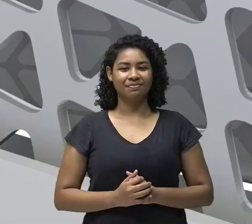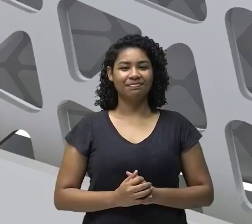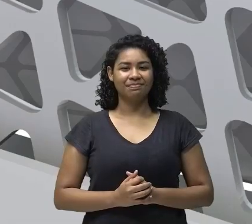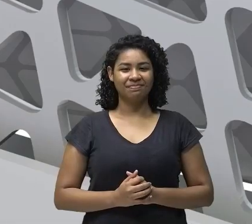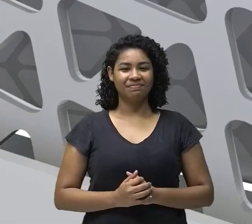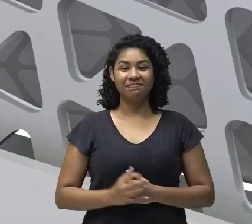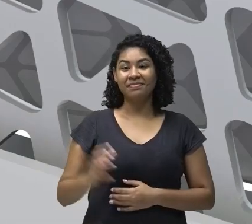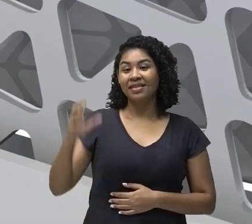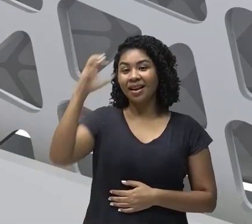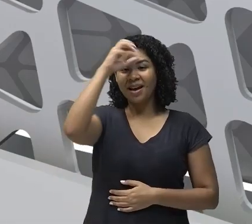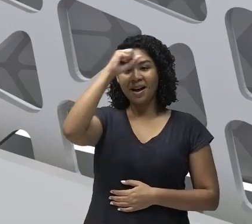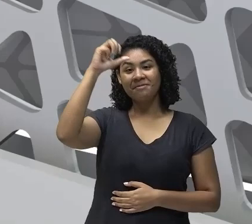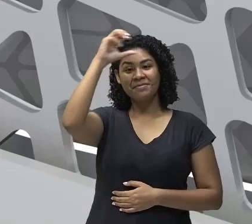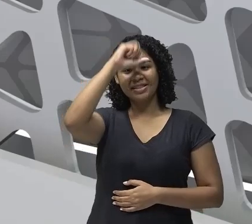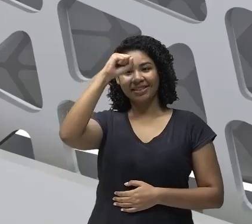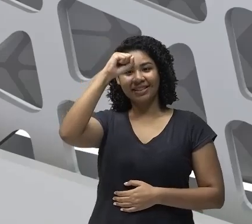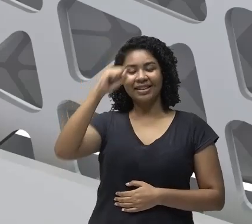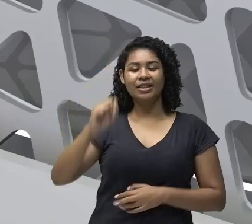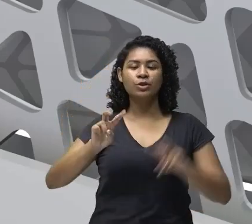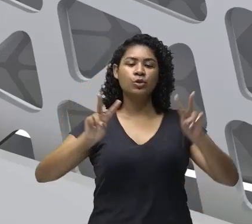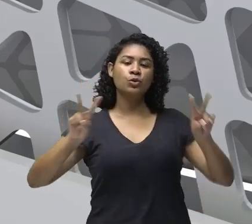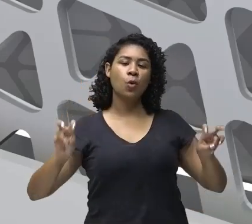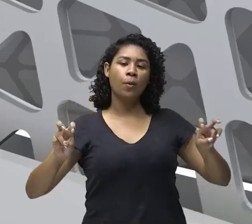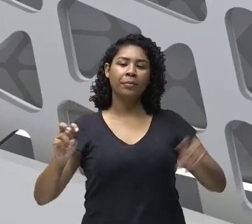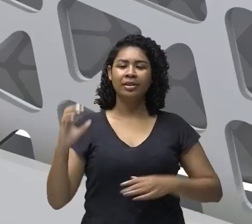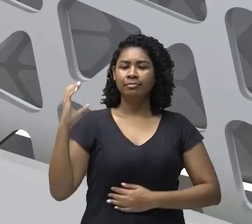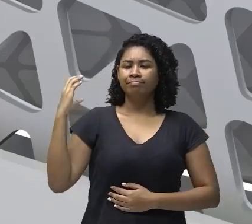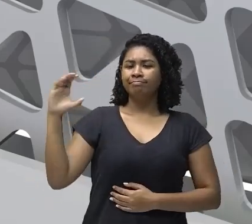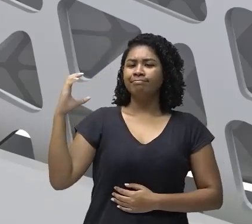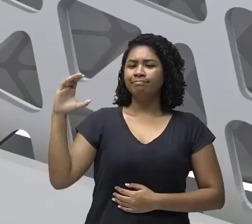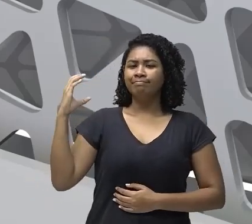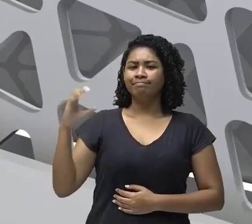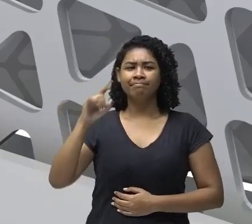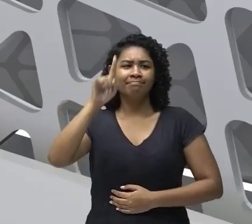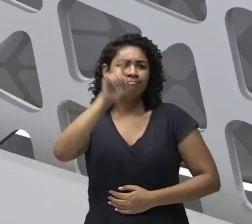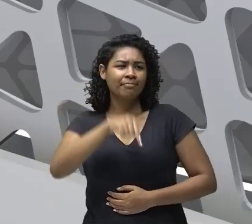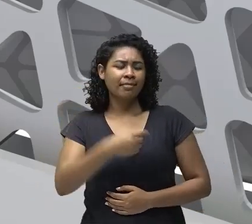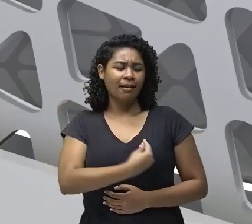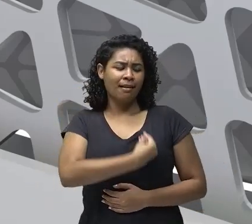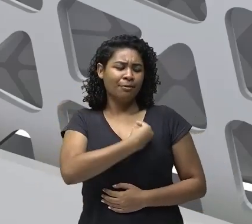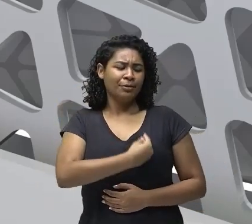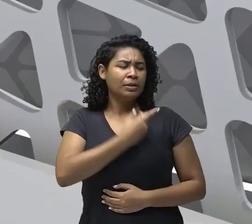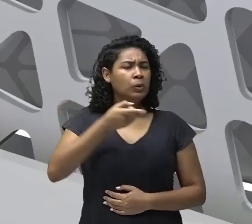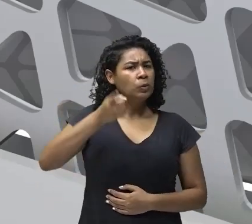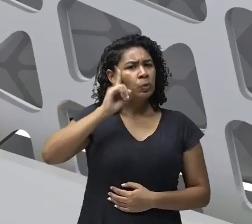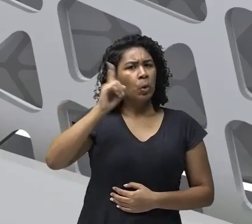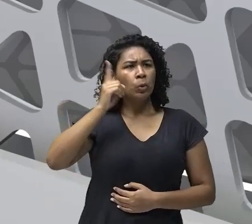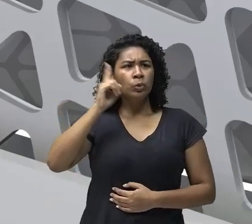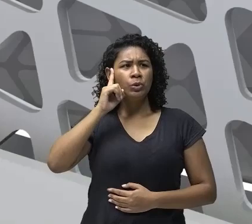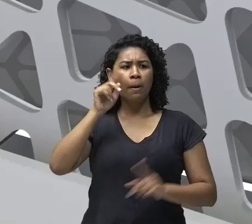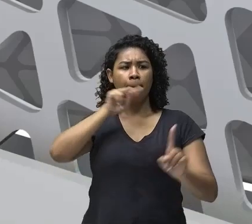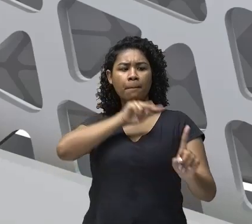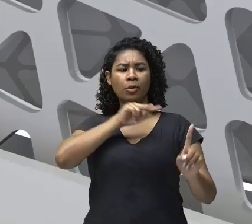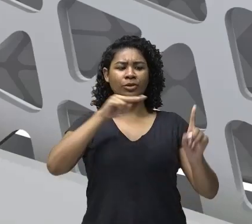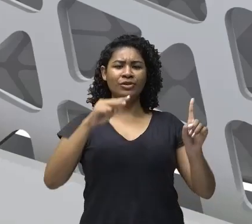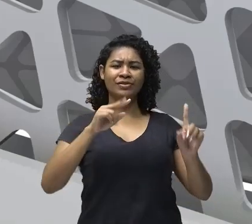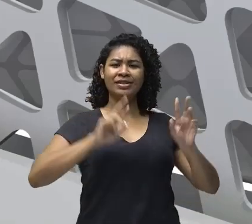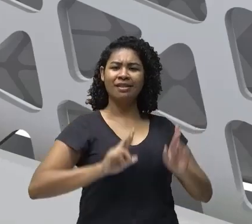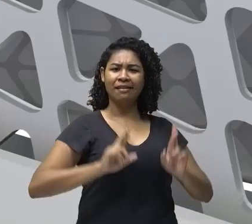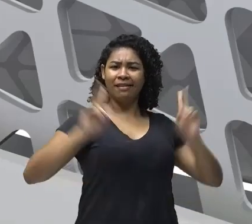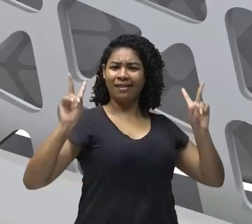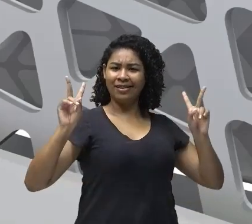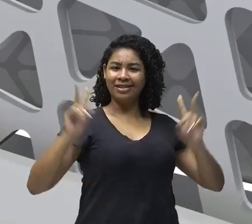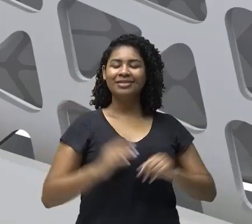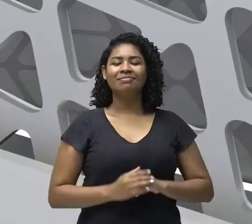Aprender ciências é ver o dia a dia, agora de uma forma diferenciada, porque o